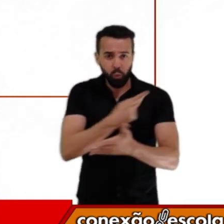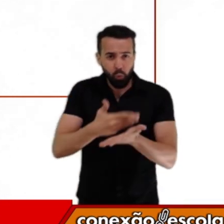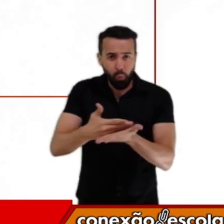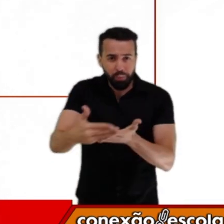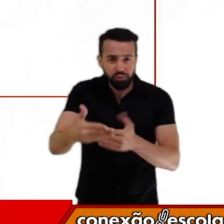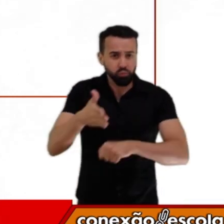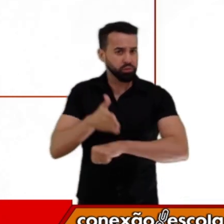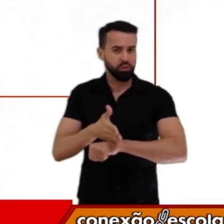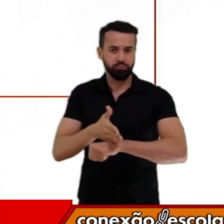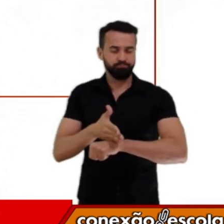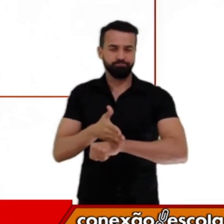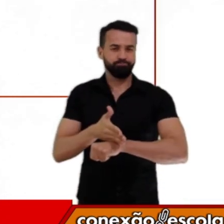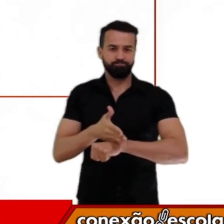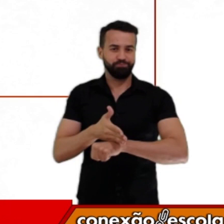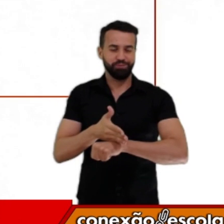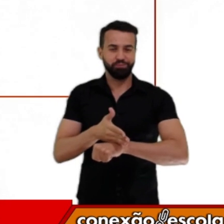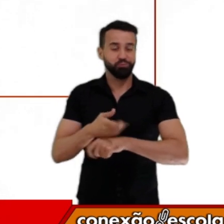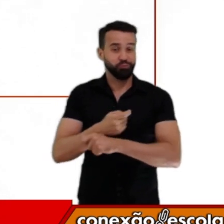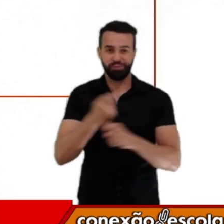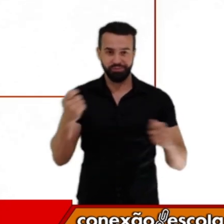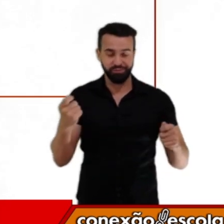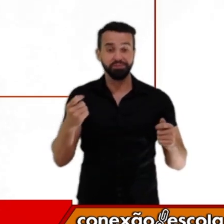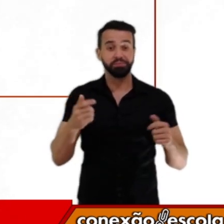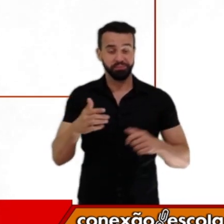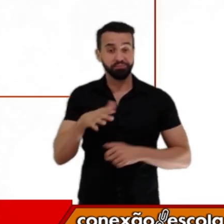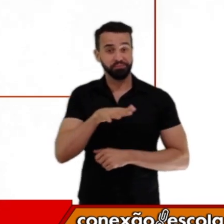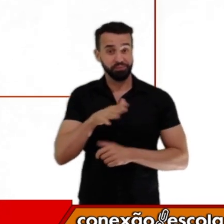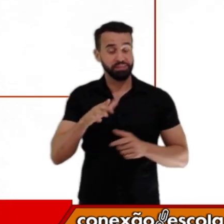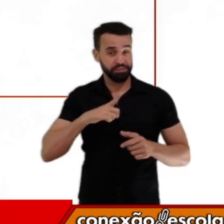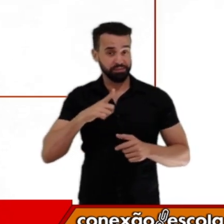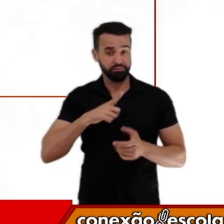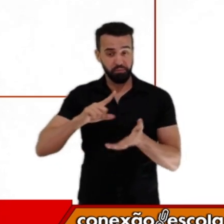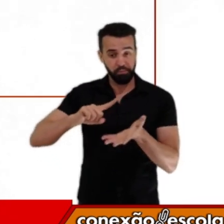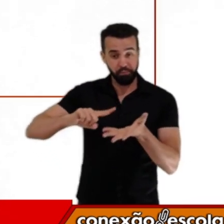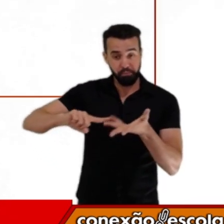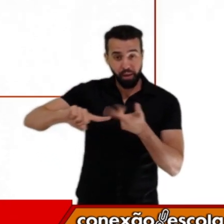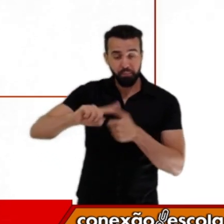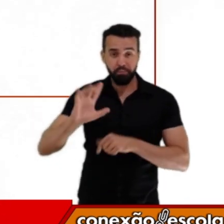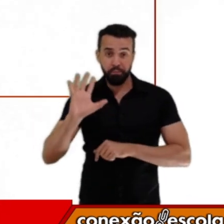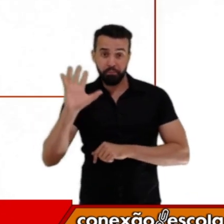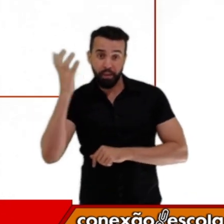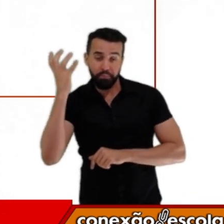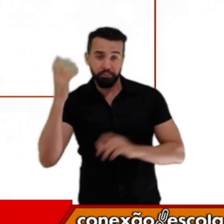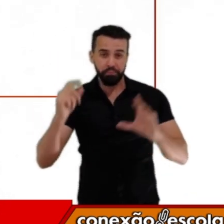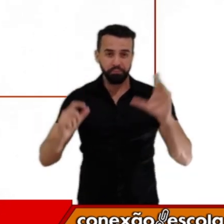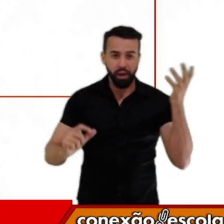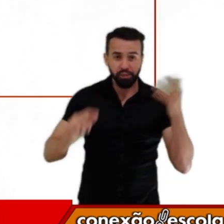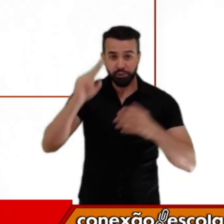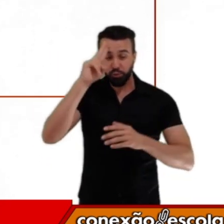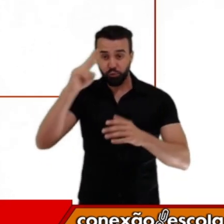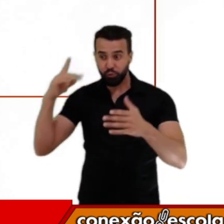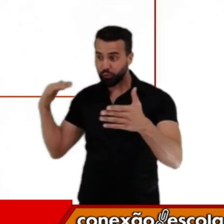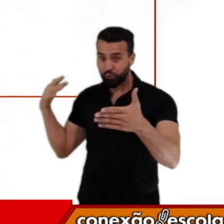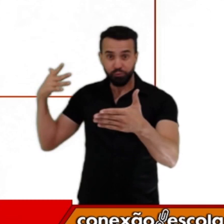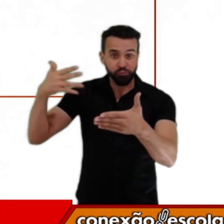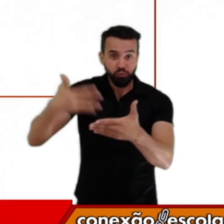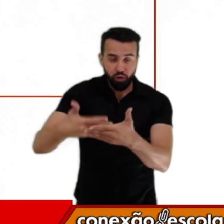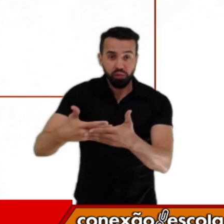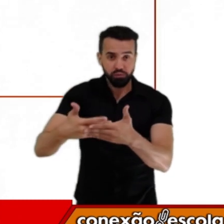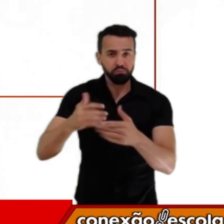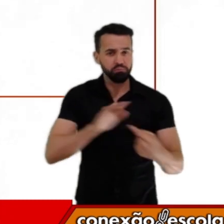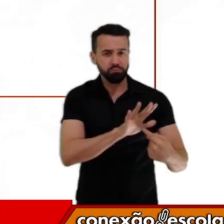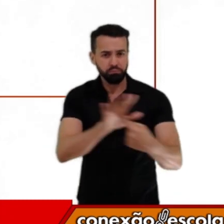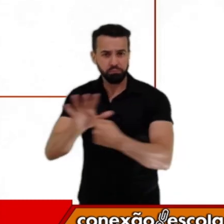modernidade. Todavia, existem alguns fatores históricos que marcam essa virada, essa mudança, que